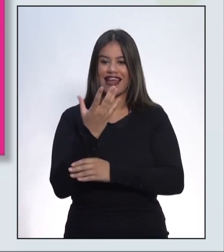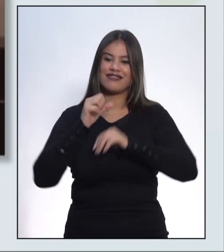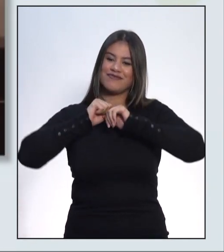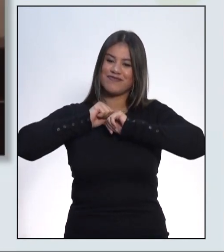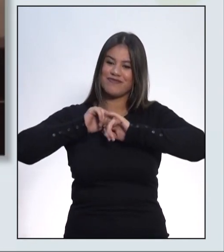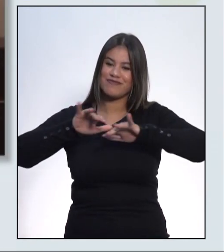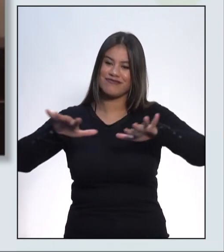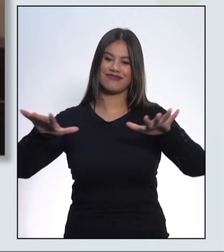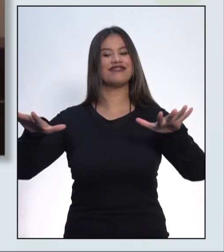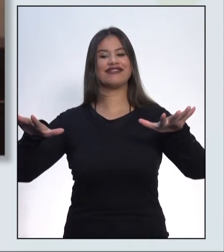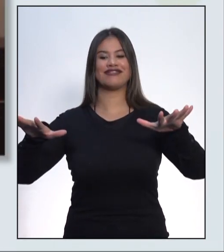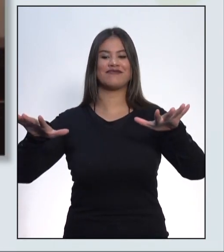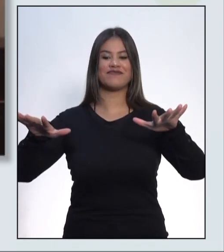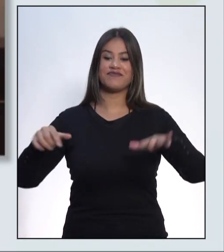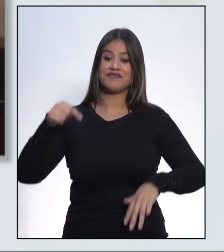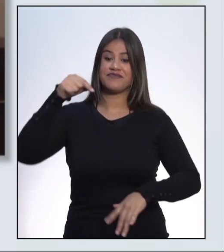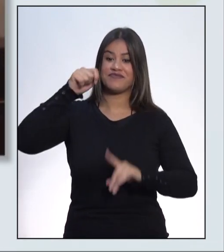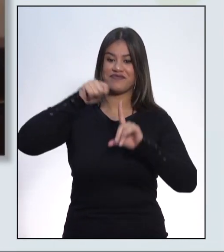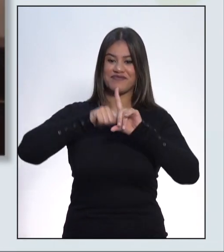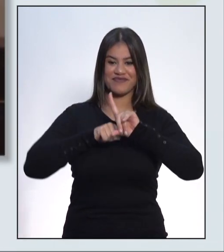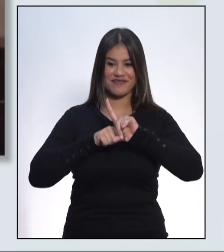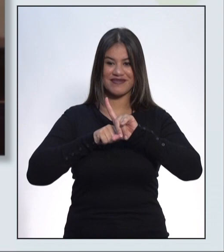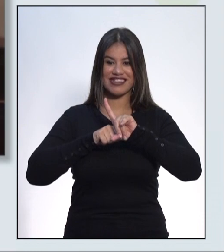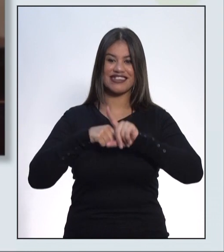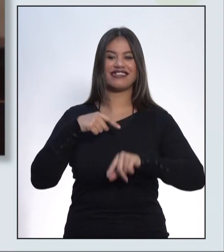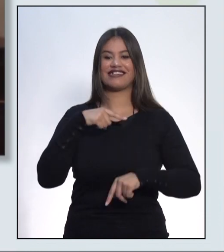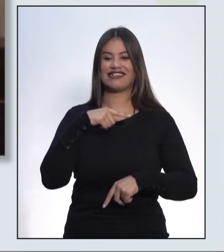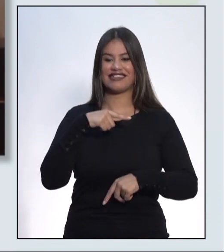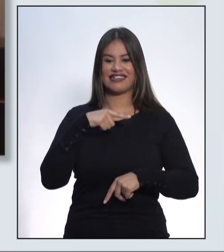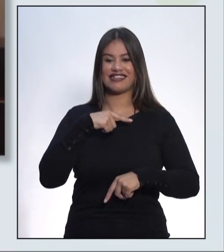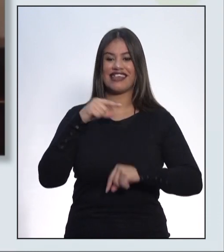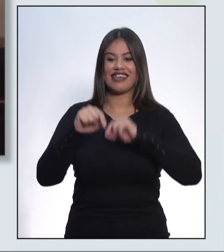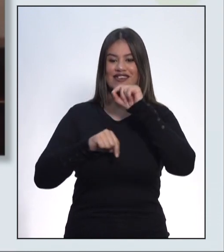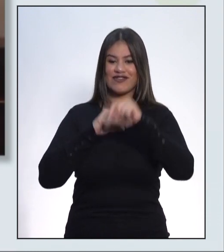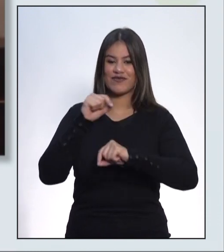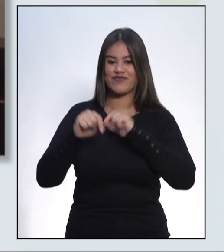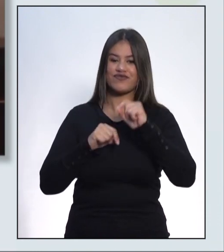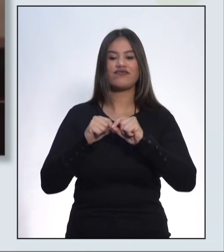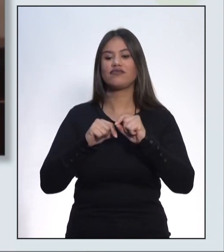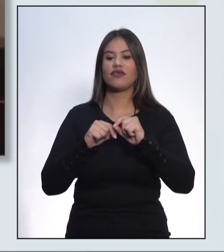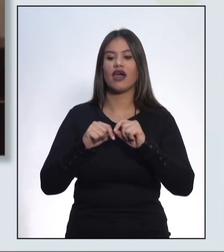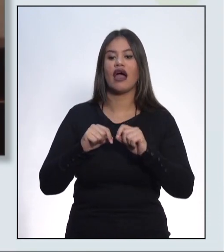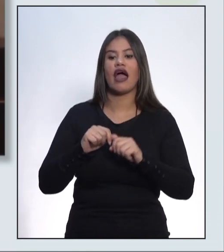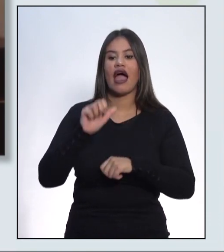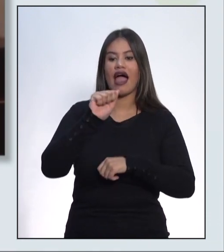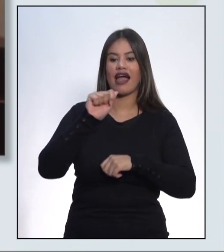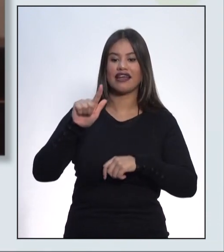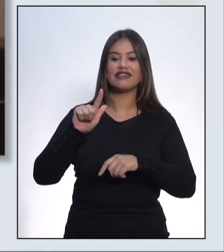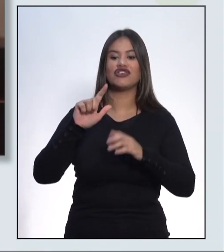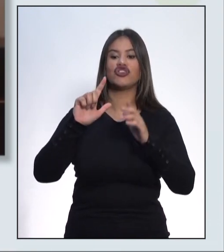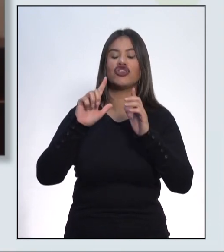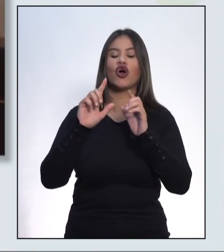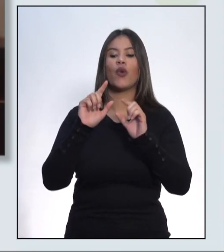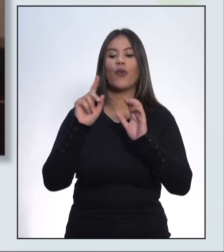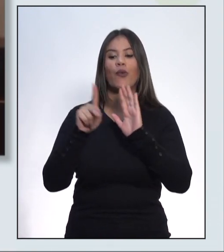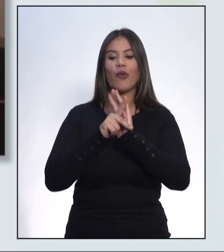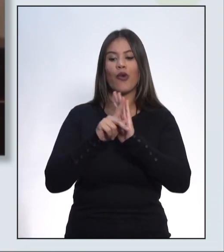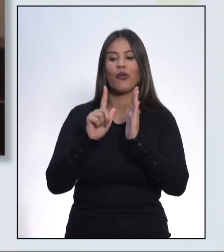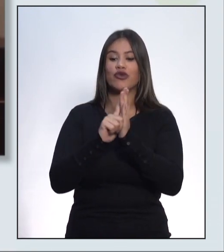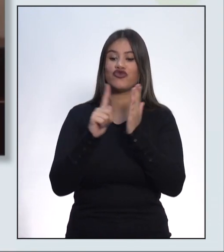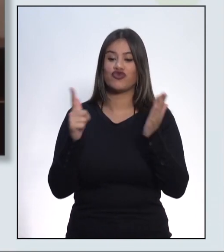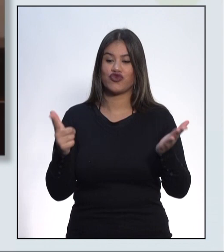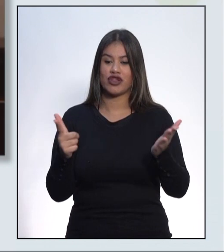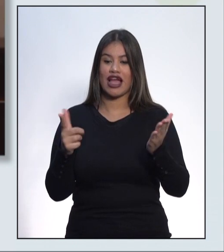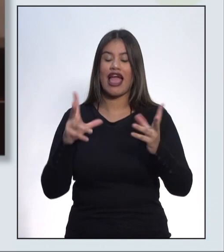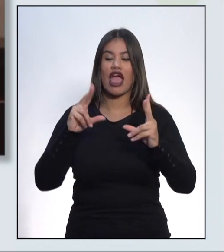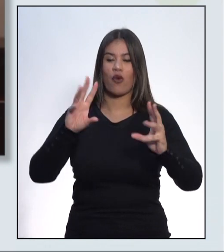compartilhar. E neste mês, o nosso tema é agência de jornalismo. Ou seja, vocês vão incorporar o papel